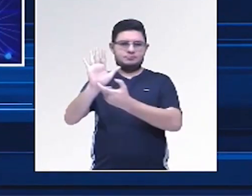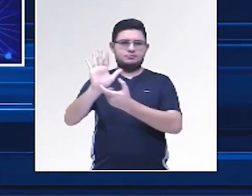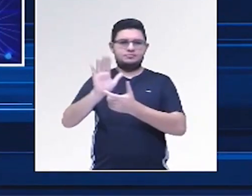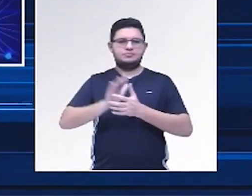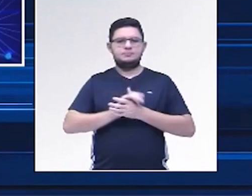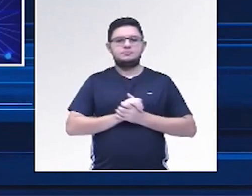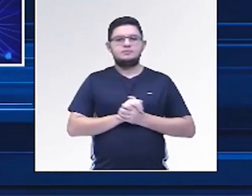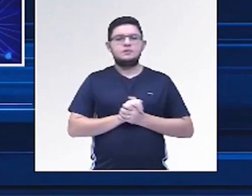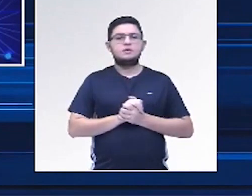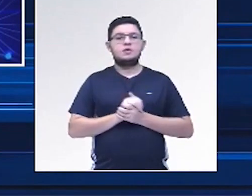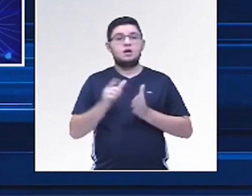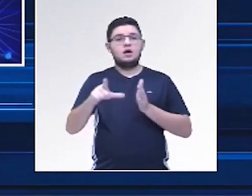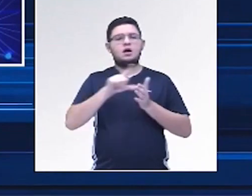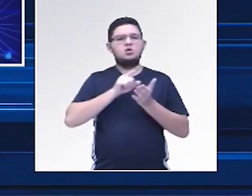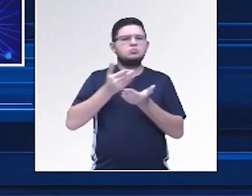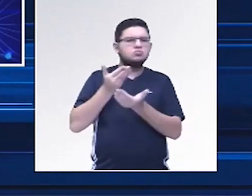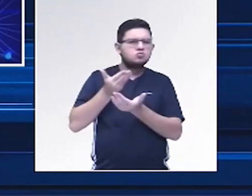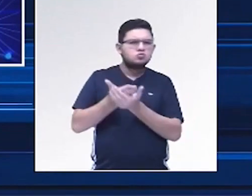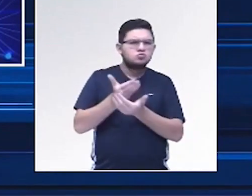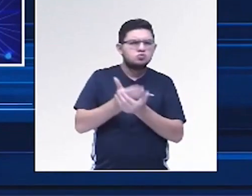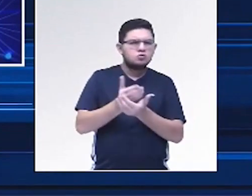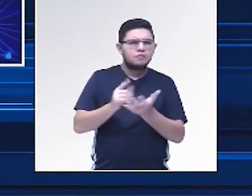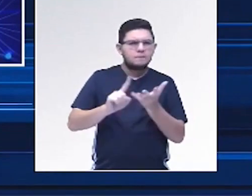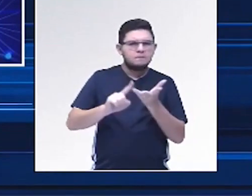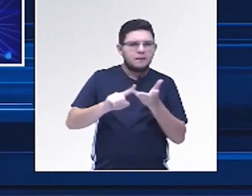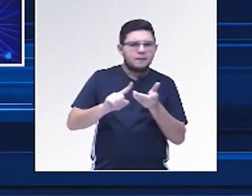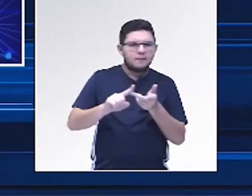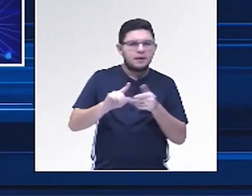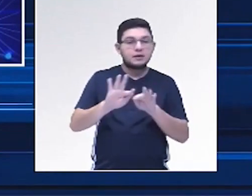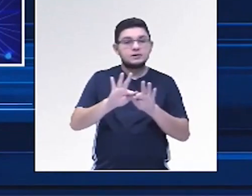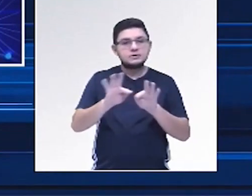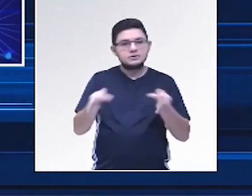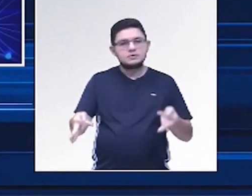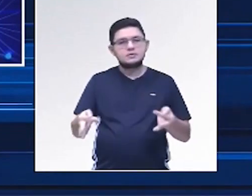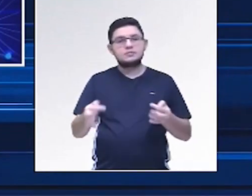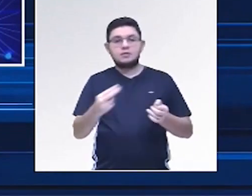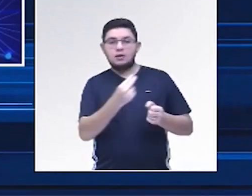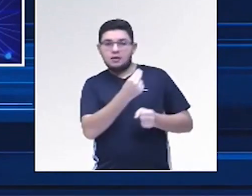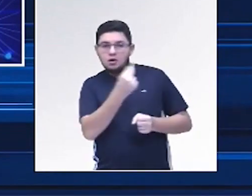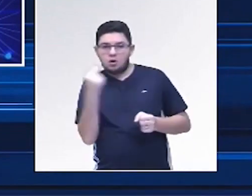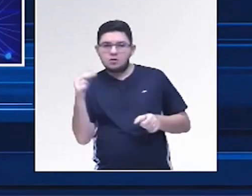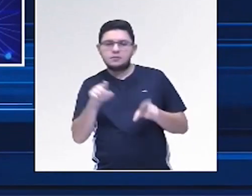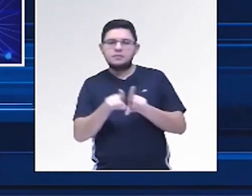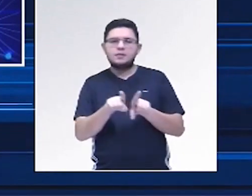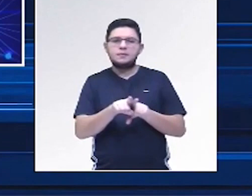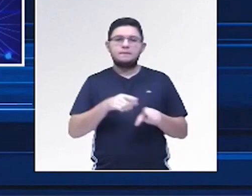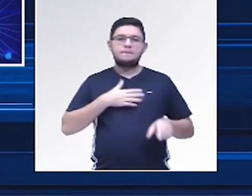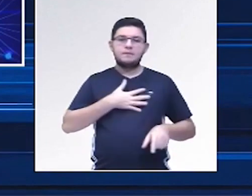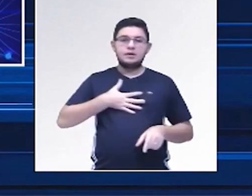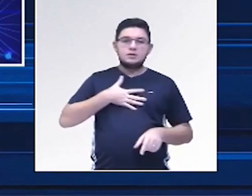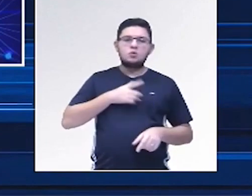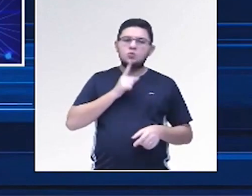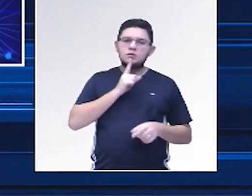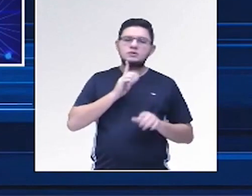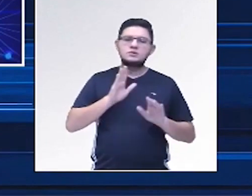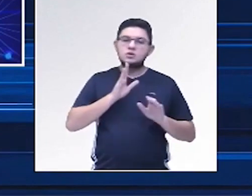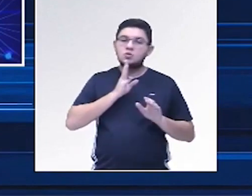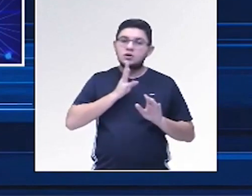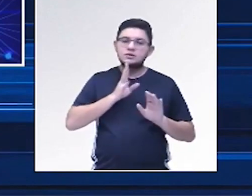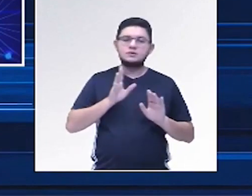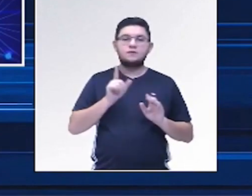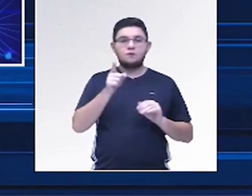viram o básico, né, de como falar o seu nome e dizer prazer em conhecer, né? Vamos só relembrar um pouco do que nós vimos. Acompanhe aqui